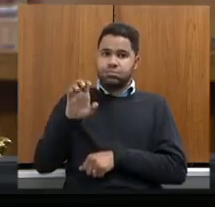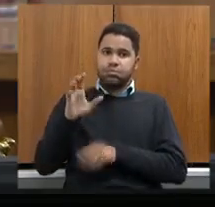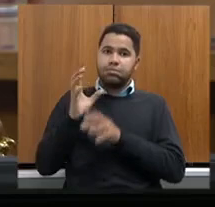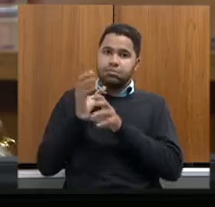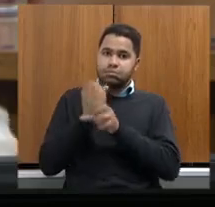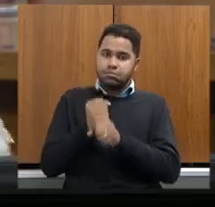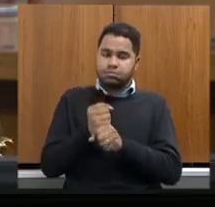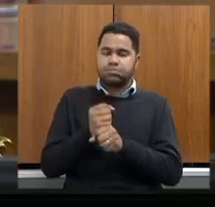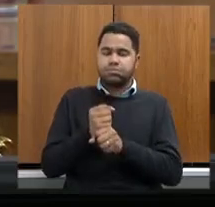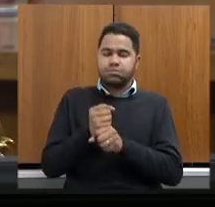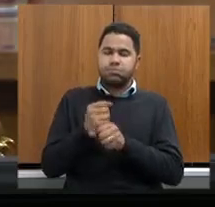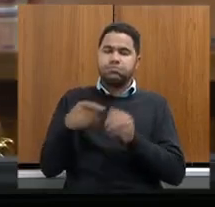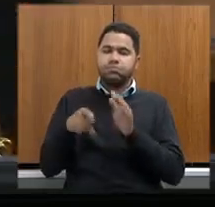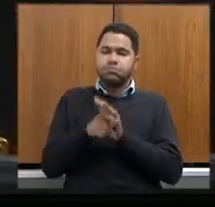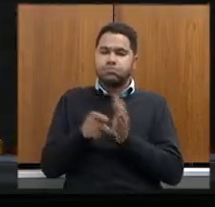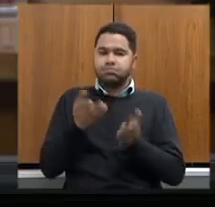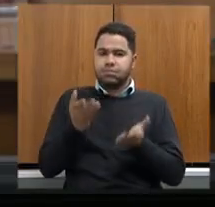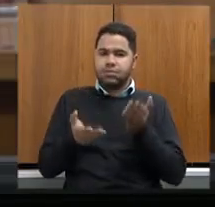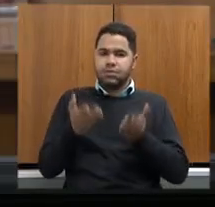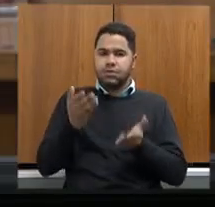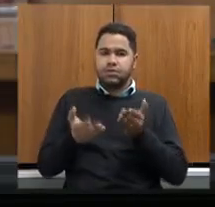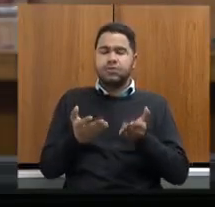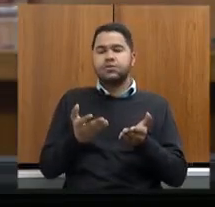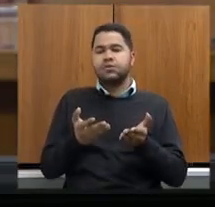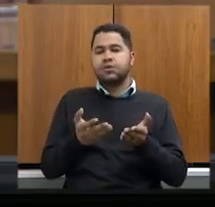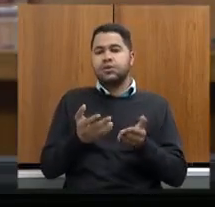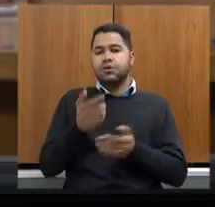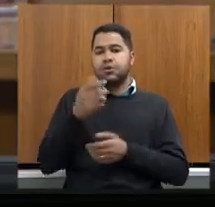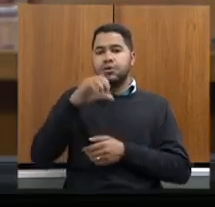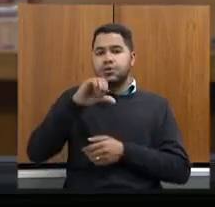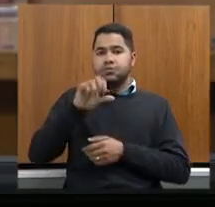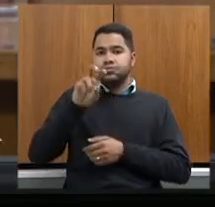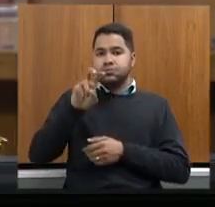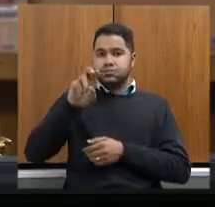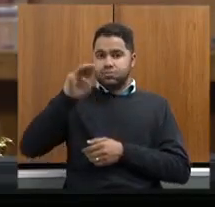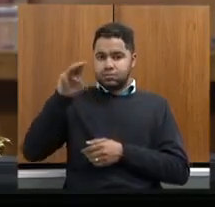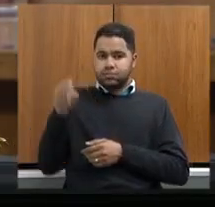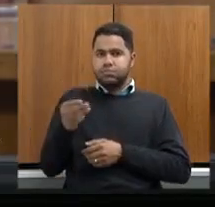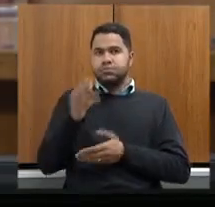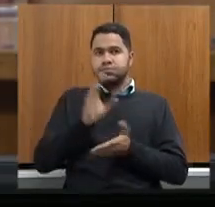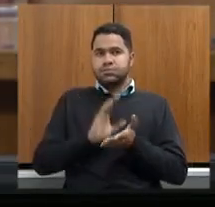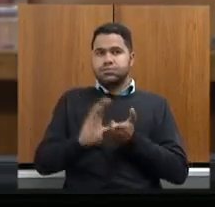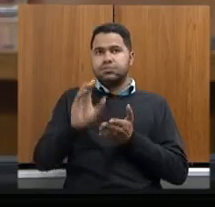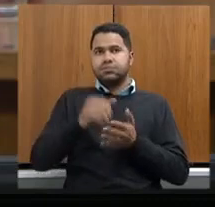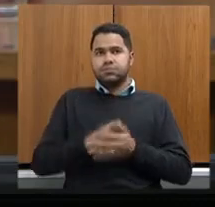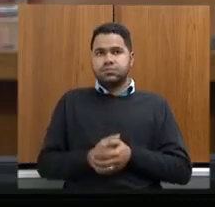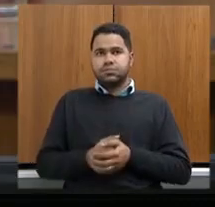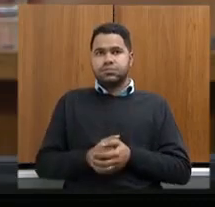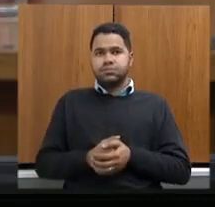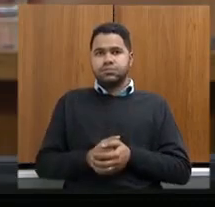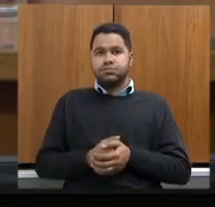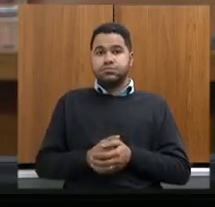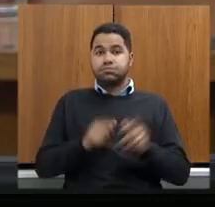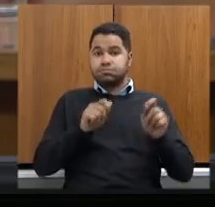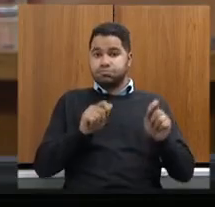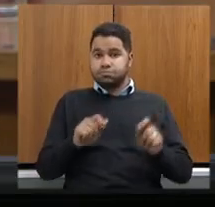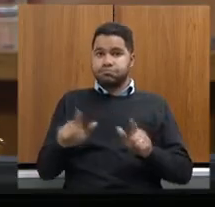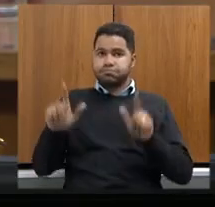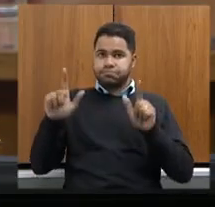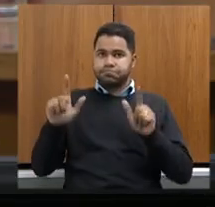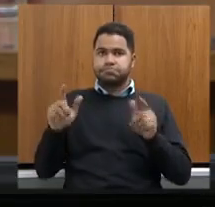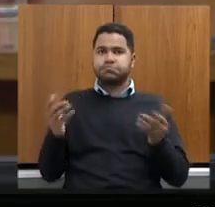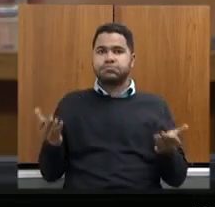para a formação do Fundo de sustentabilidade do parque com 95 milhões a serem investidos eu vou passando agora